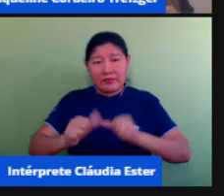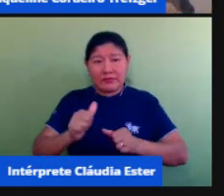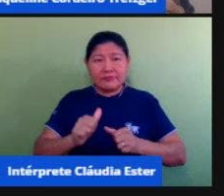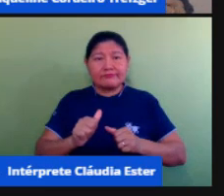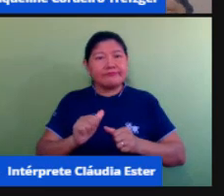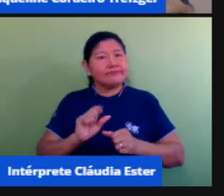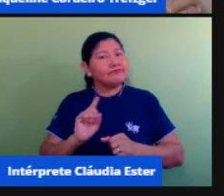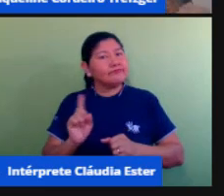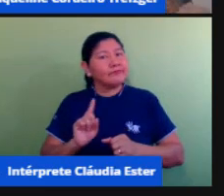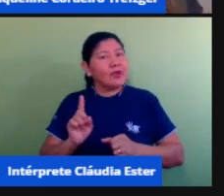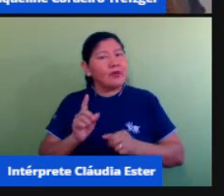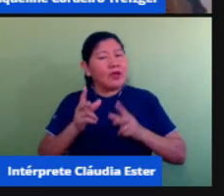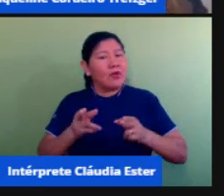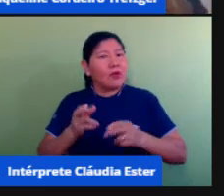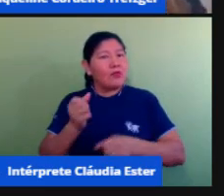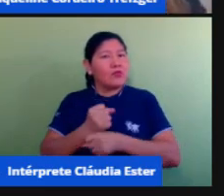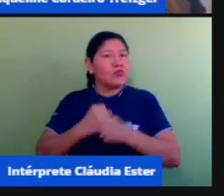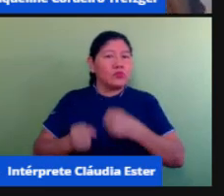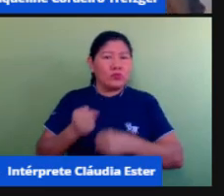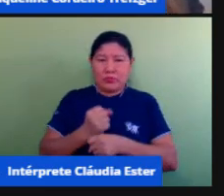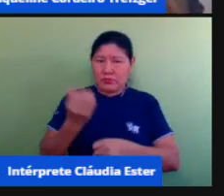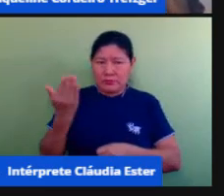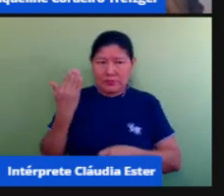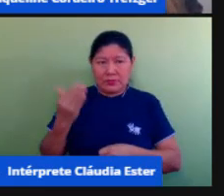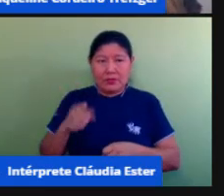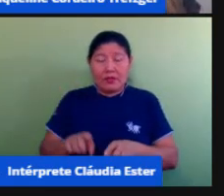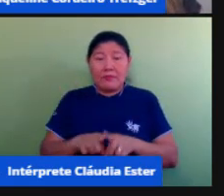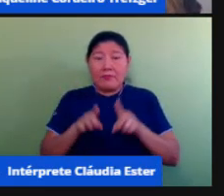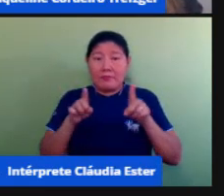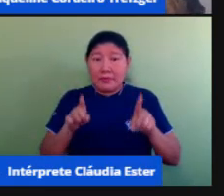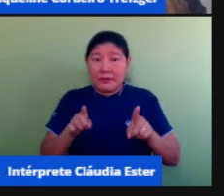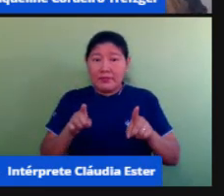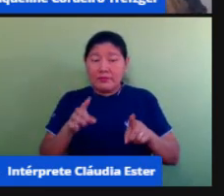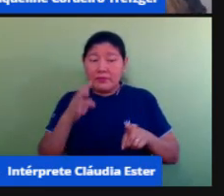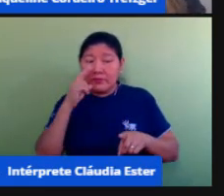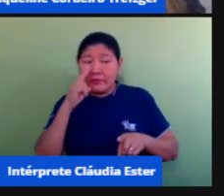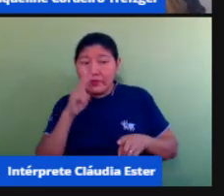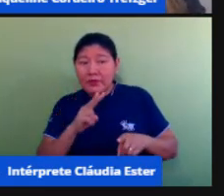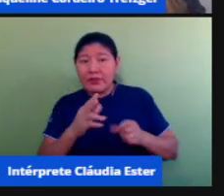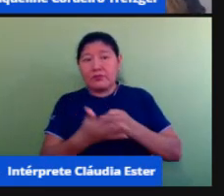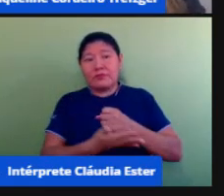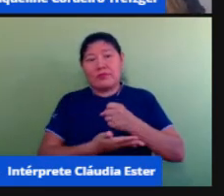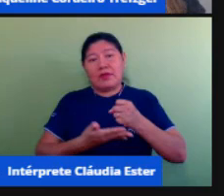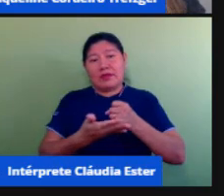do presencial, mas de um olhar remotamente. Próximo slide.